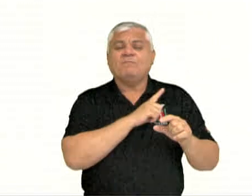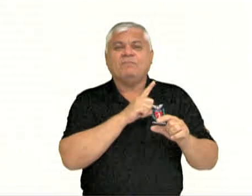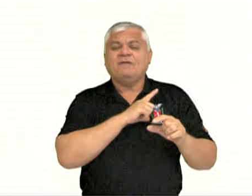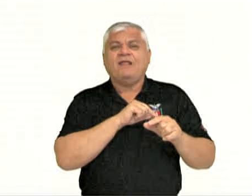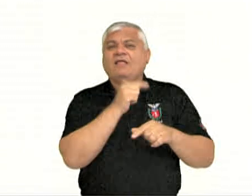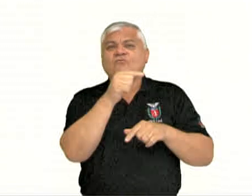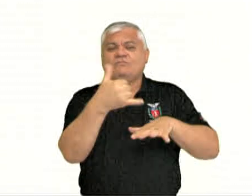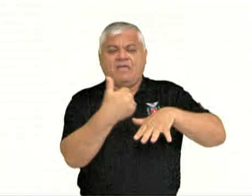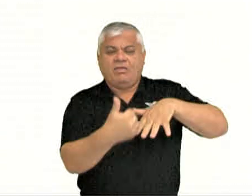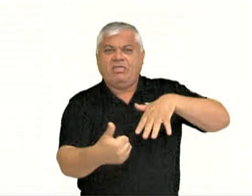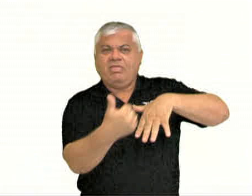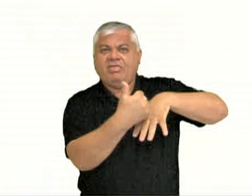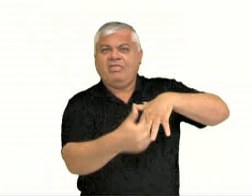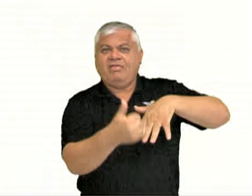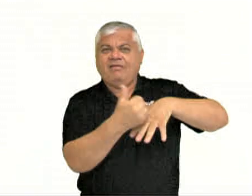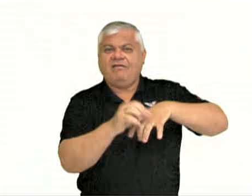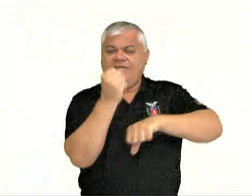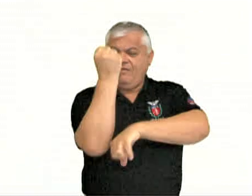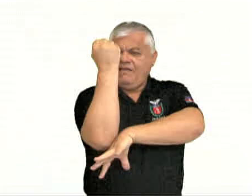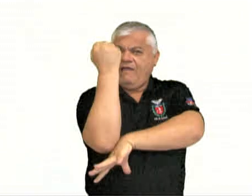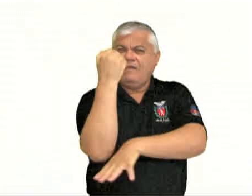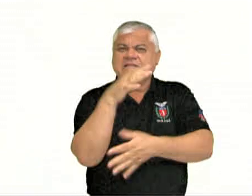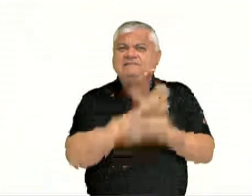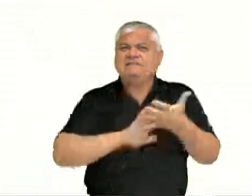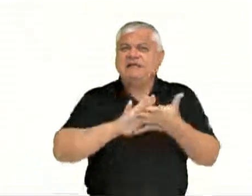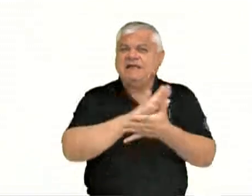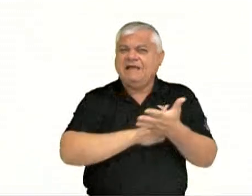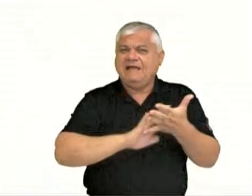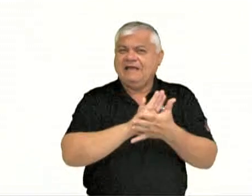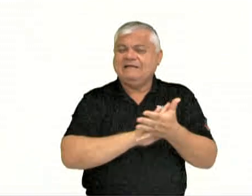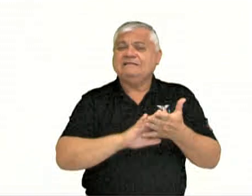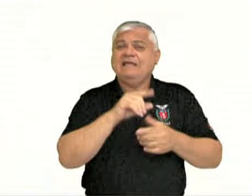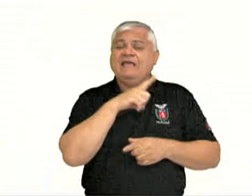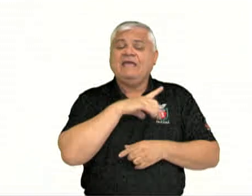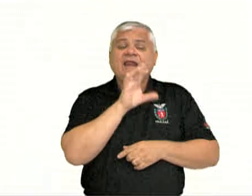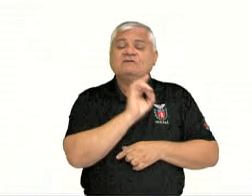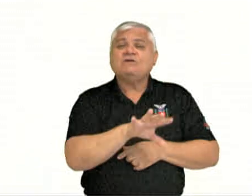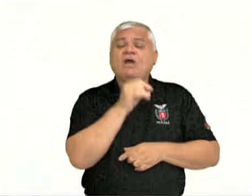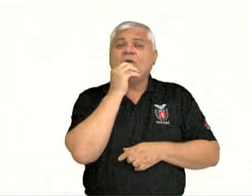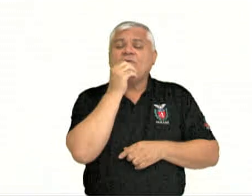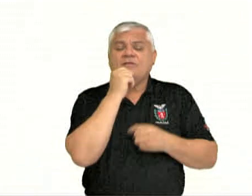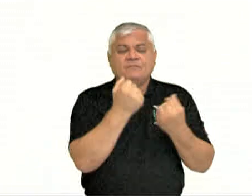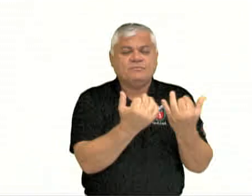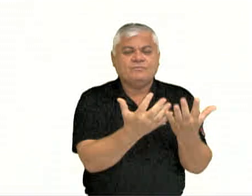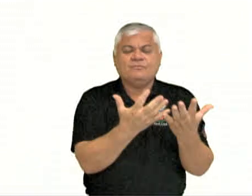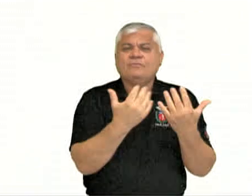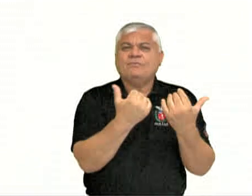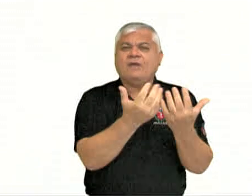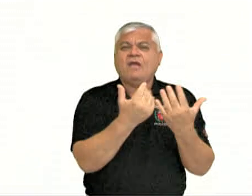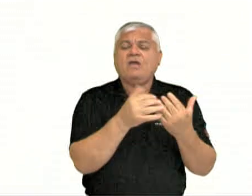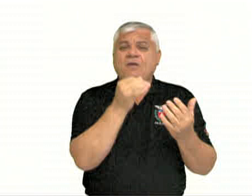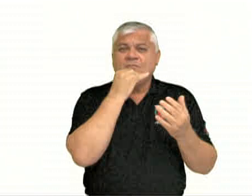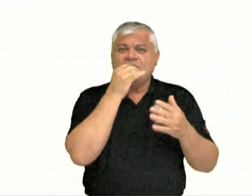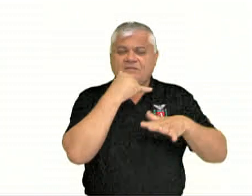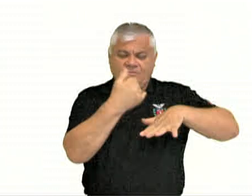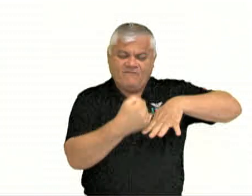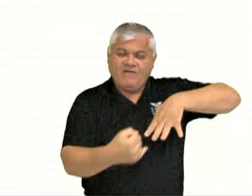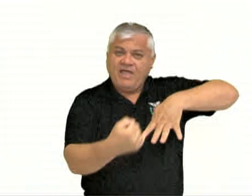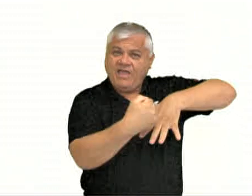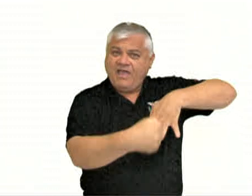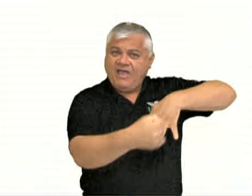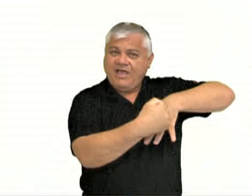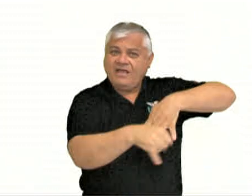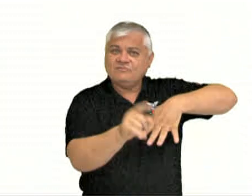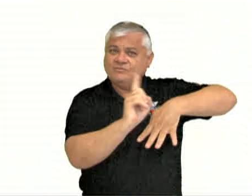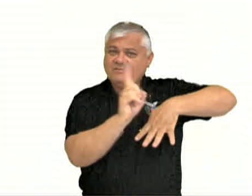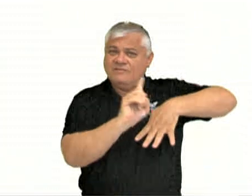avasculares, tá? Quando é avascular, o transporte de nutrientes não ocorre por vasos, ele ocorre por